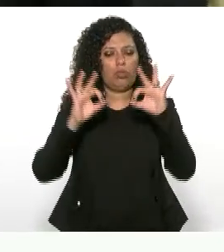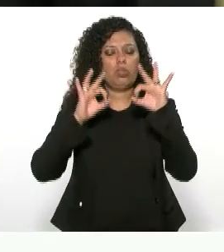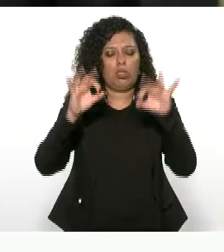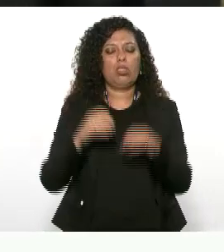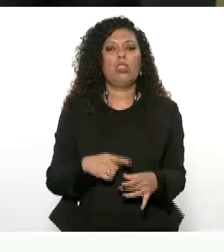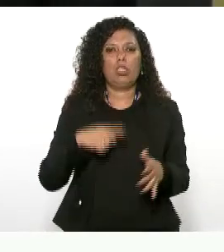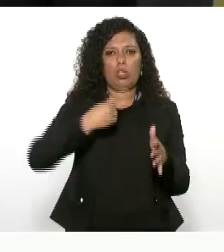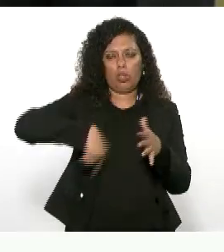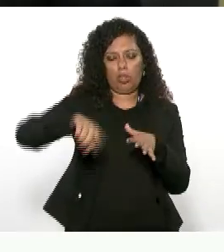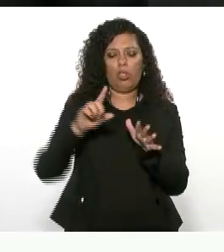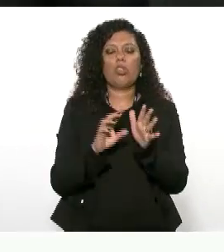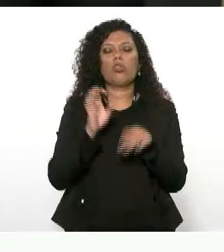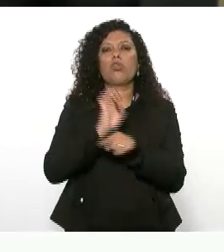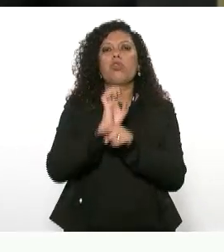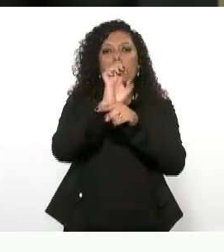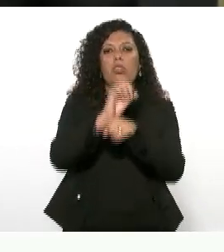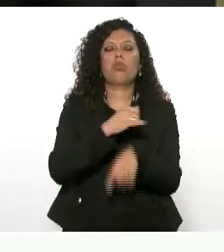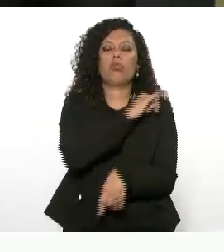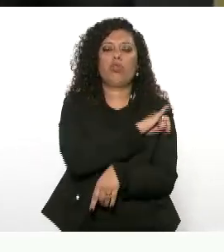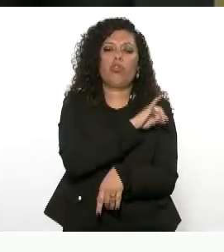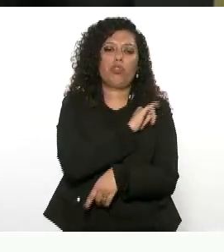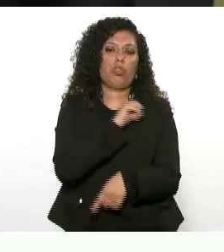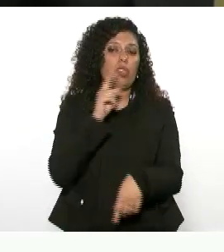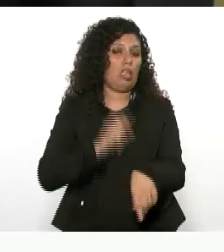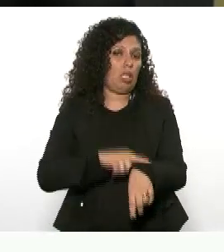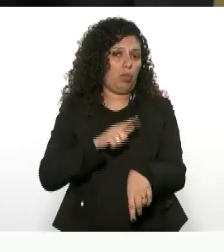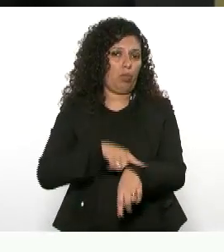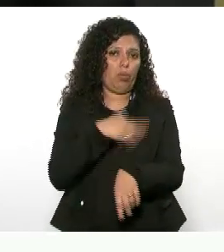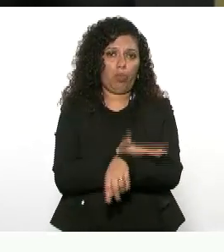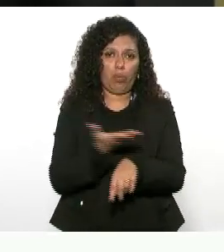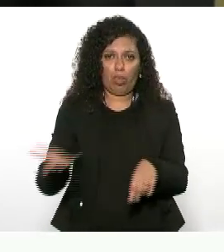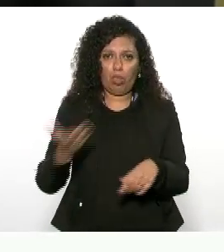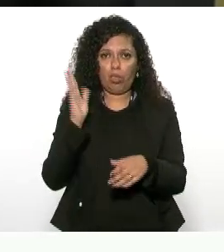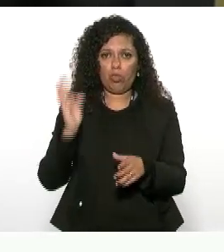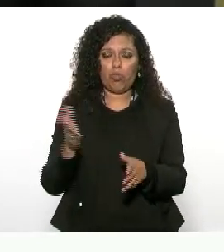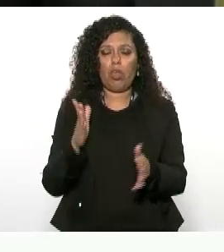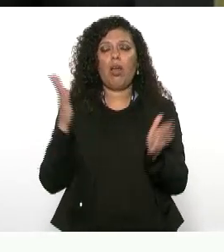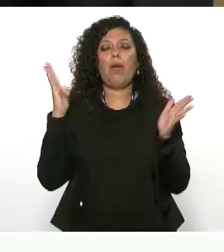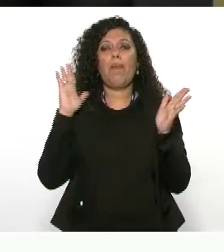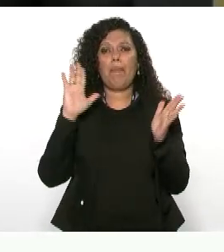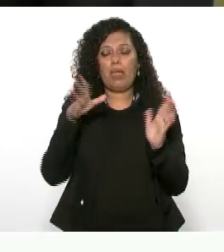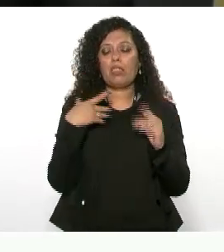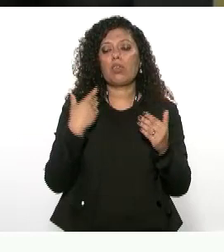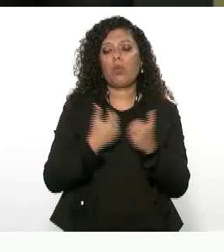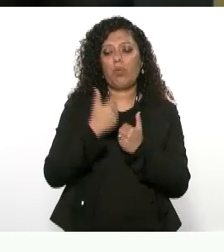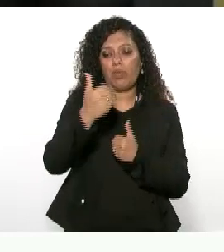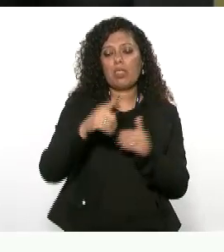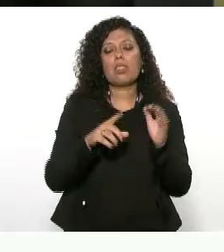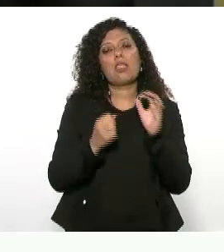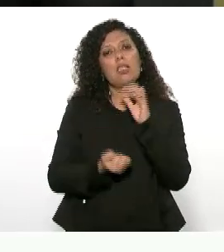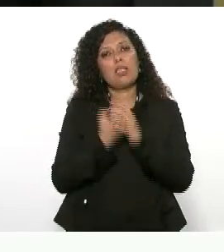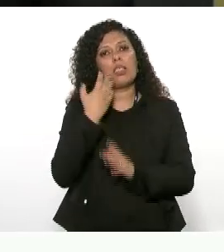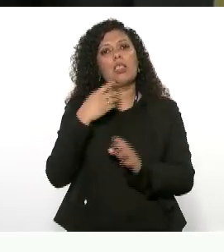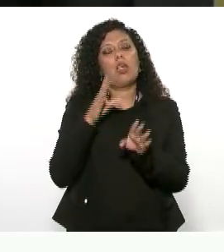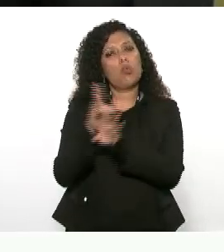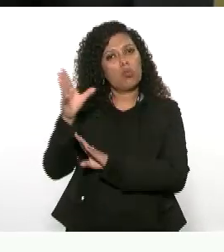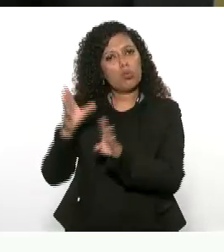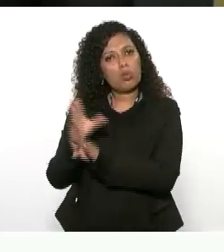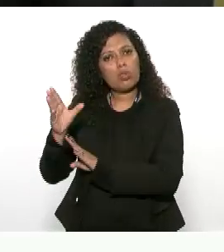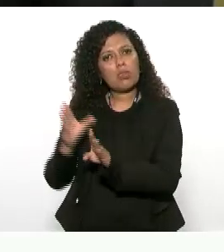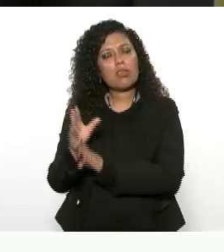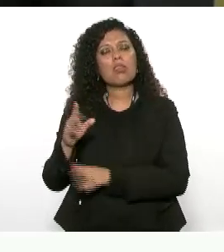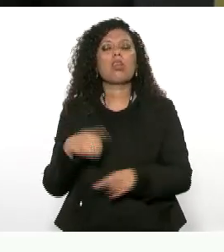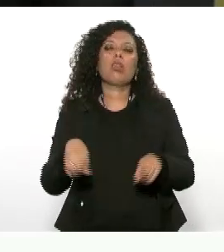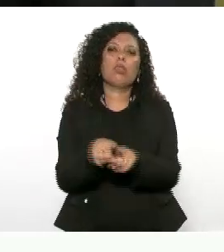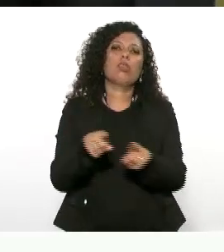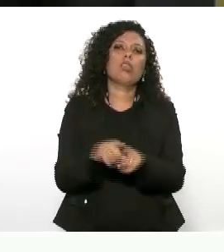time e tem que avançar nesse sentido, começando especialmente pela legislação de criação do fundo e a composição do conselho, caso o nosso conselho não